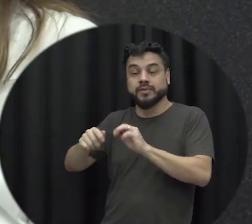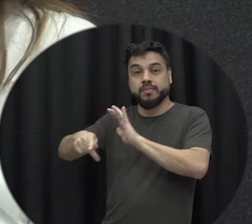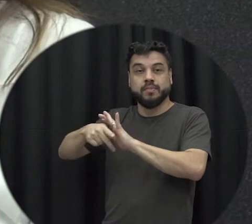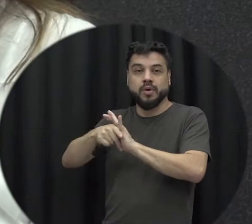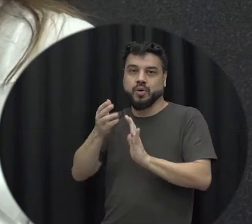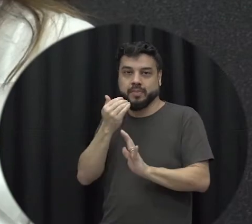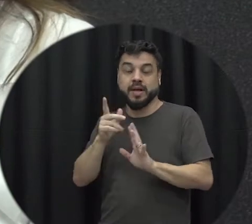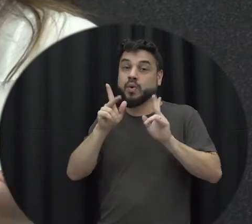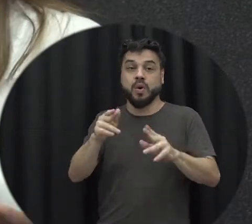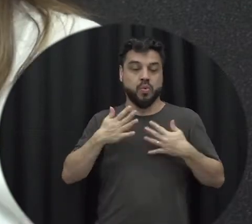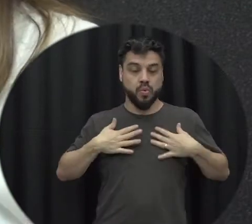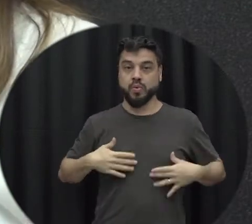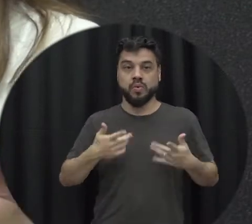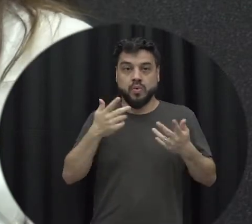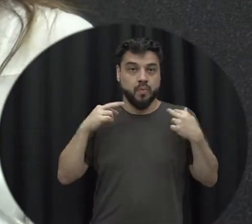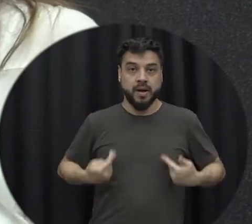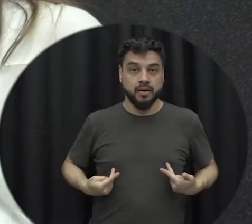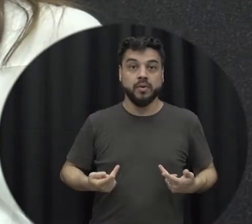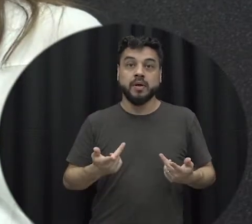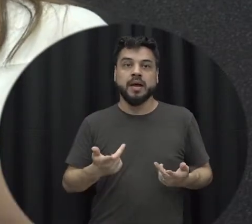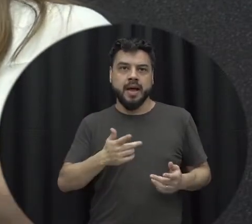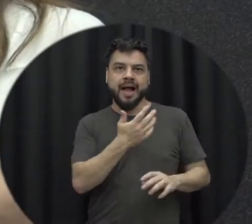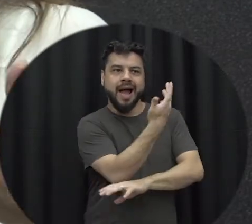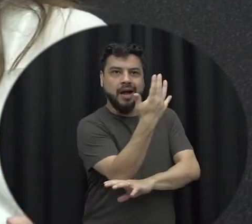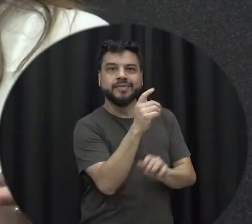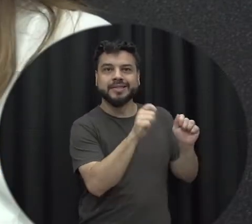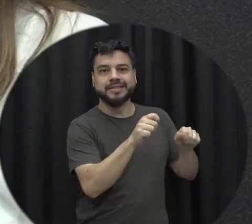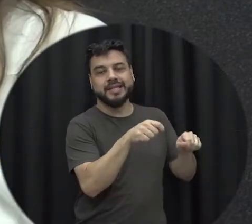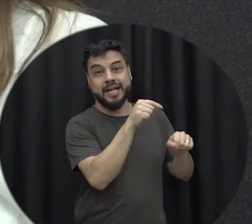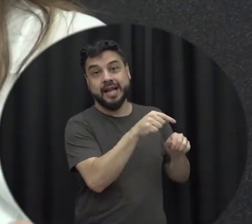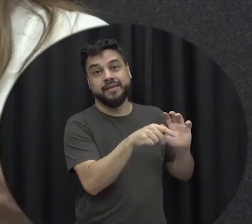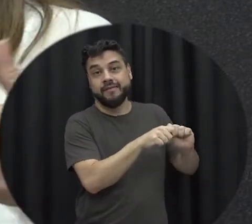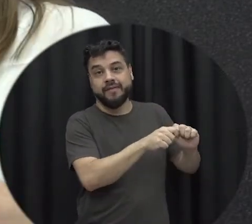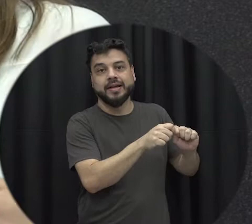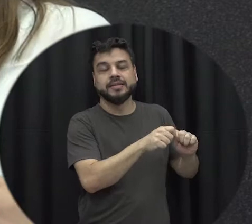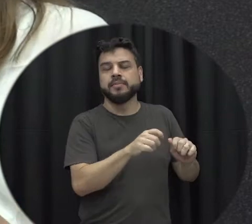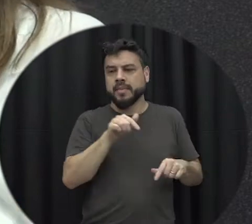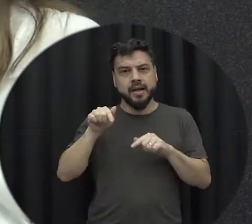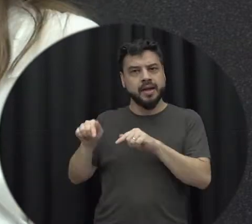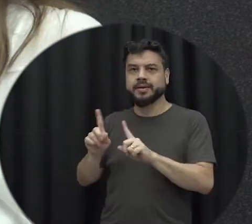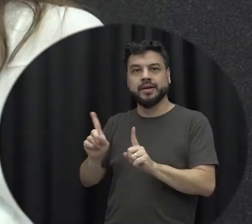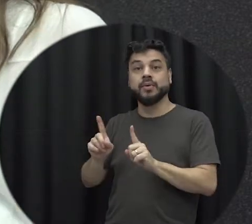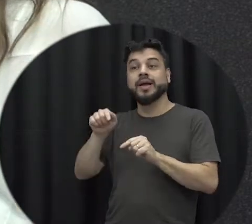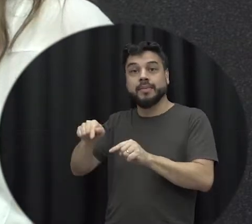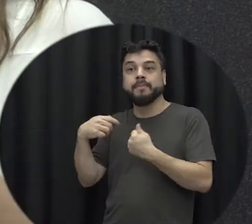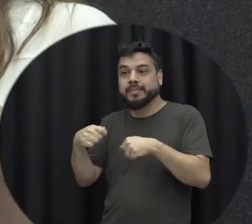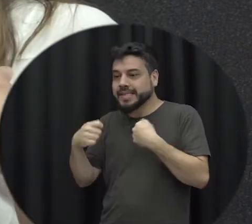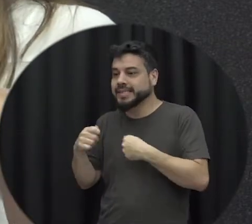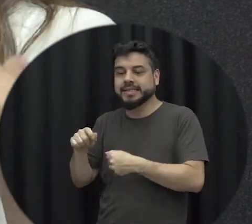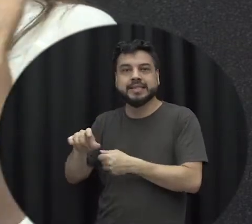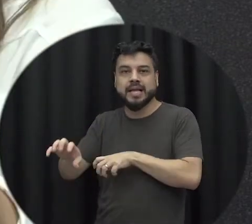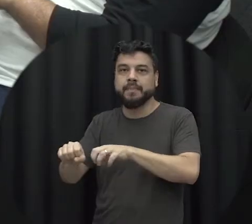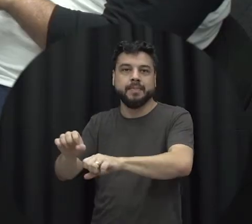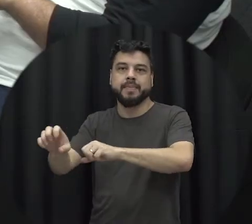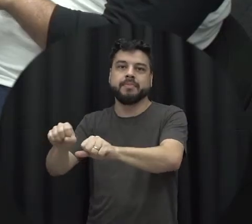que é diferente das plantas, que são autotróficas. Então, eles precisam dessa matéria orgânica para se desenvolver. E